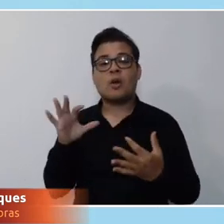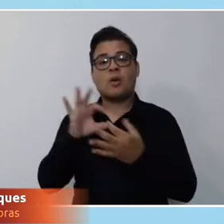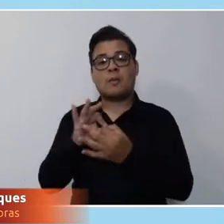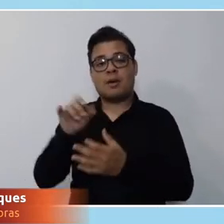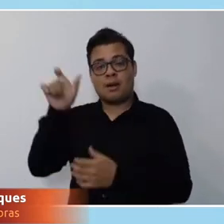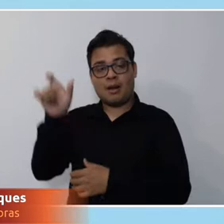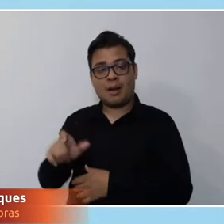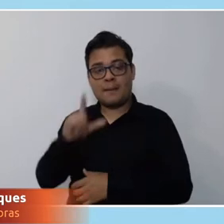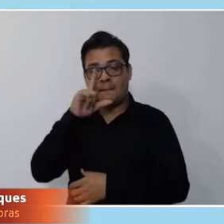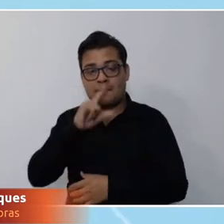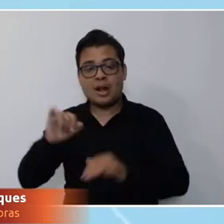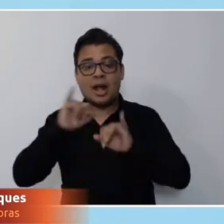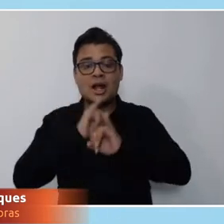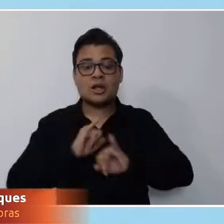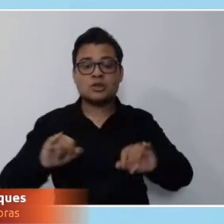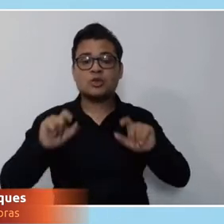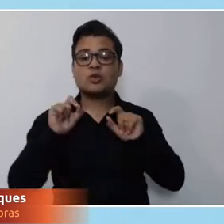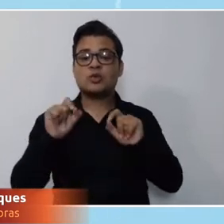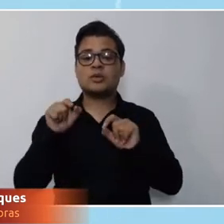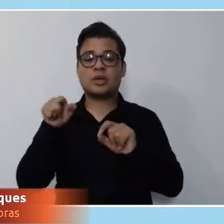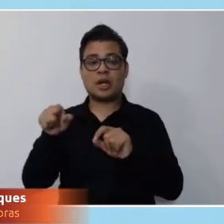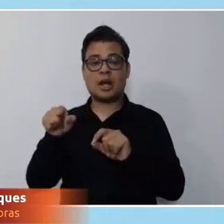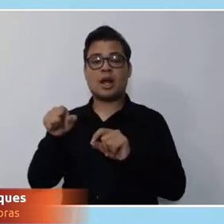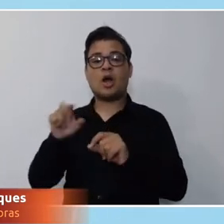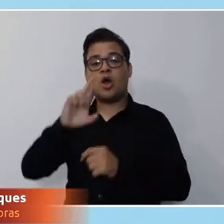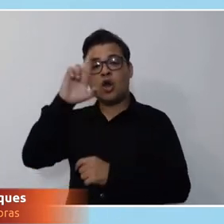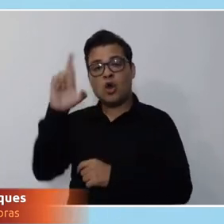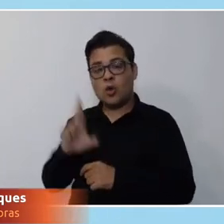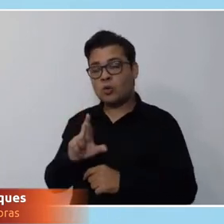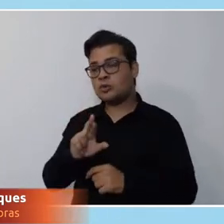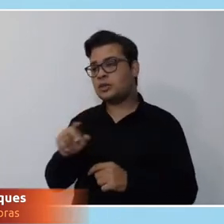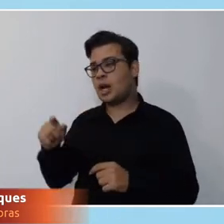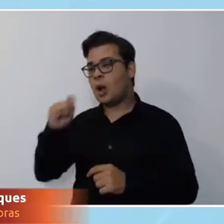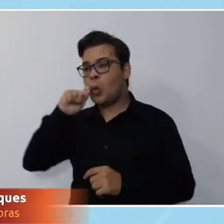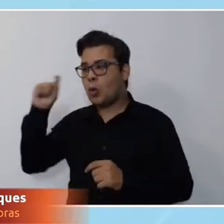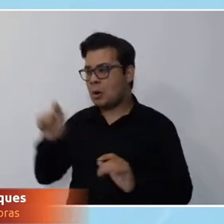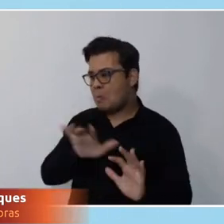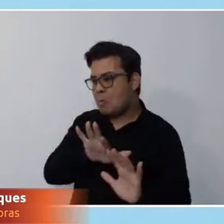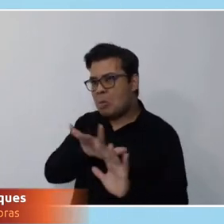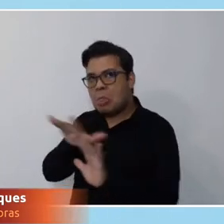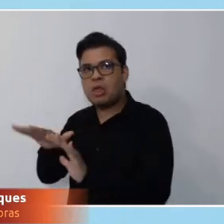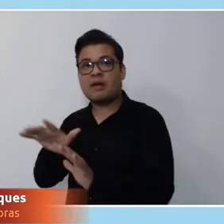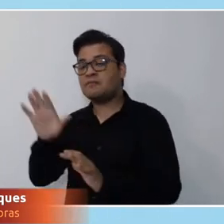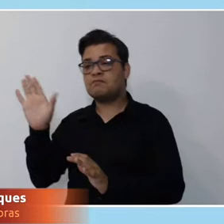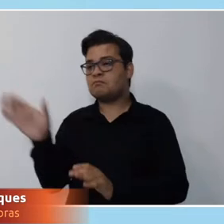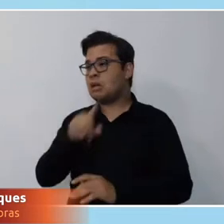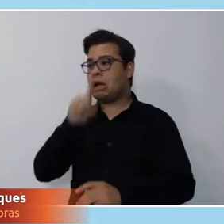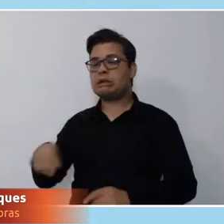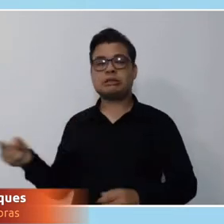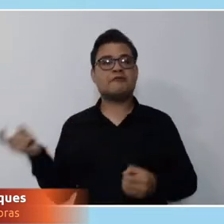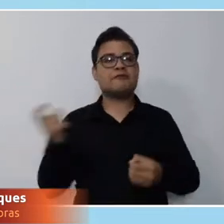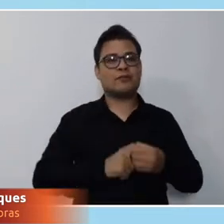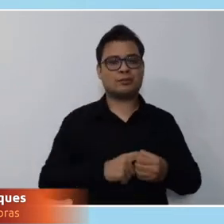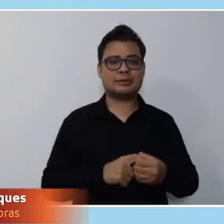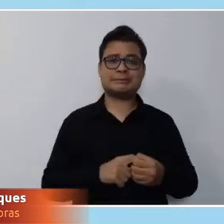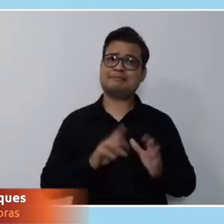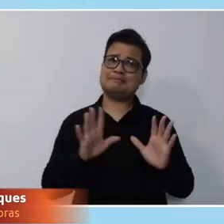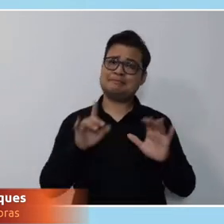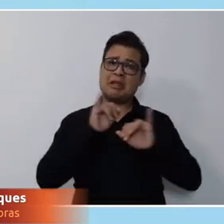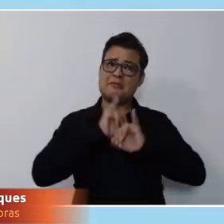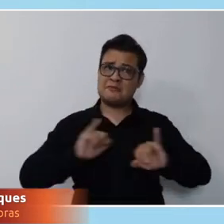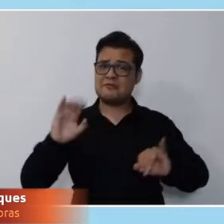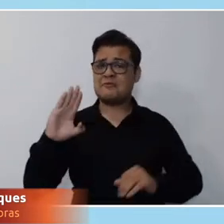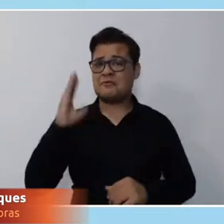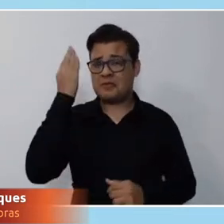que ia retirar as tropas russas da Ucrânia. Bom, vou começar então a nossa conversa com o professor Hugo. Professor, chegou aí